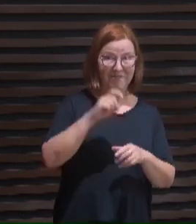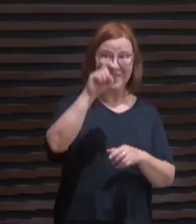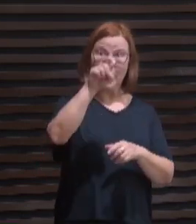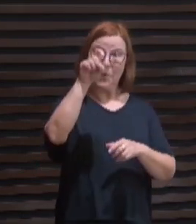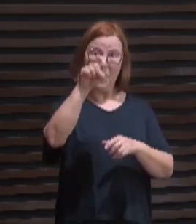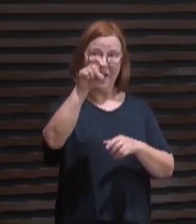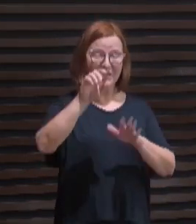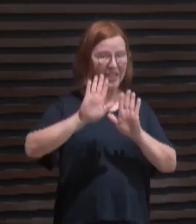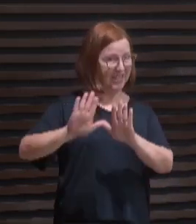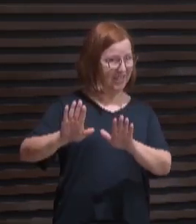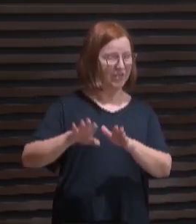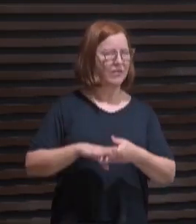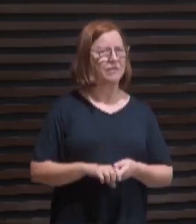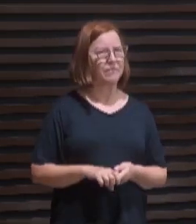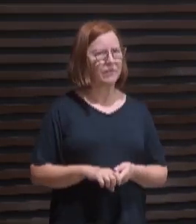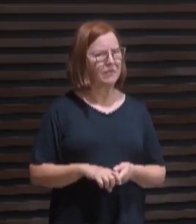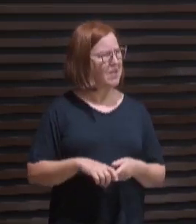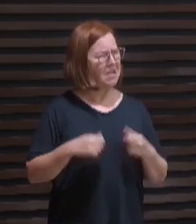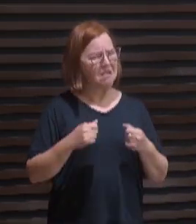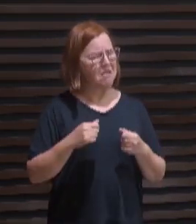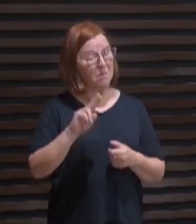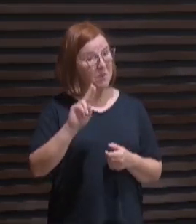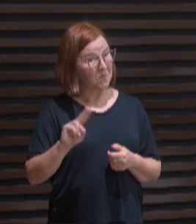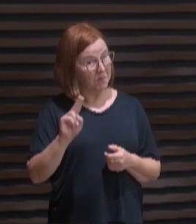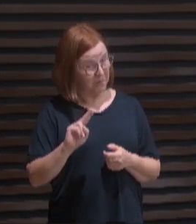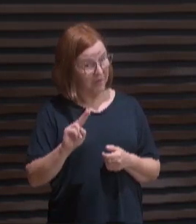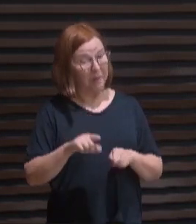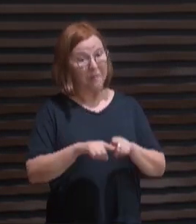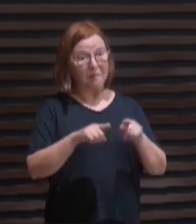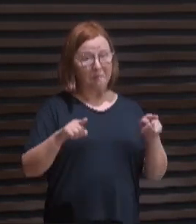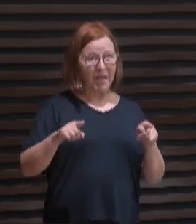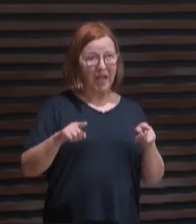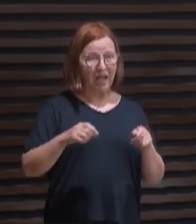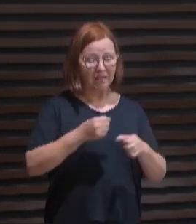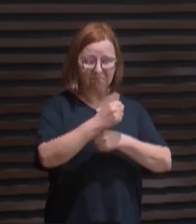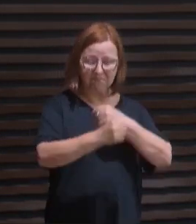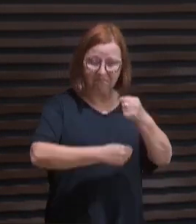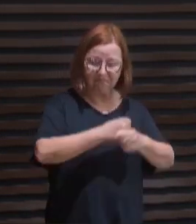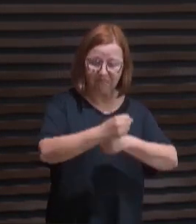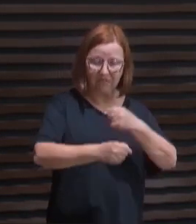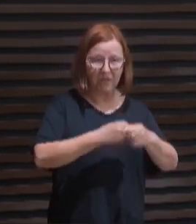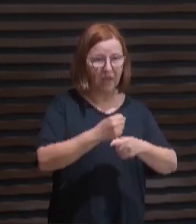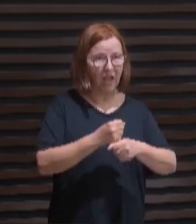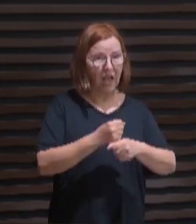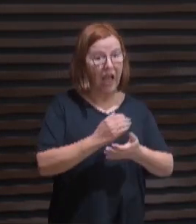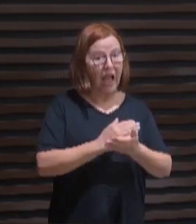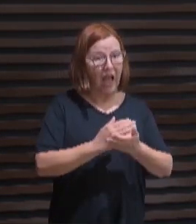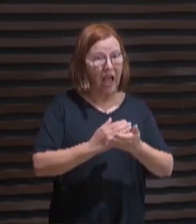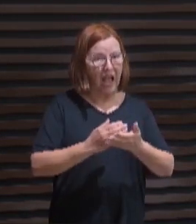lá. Não precisa usar. Daqui uns dias, uns anos, você vai vestir, ele está puindo,